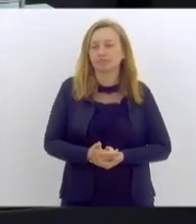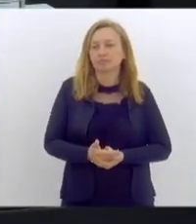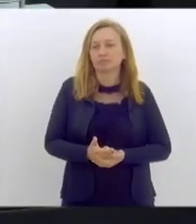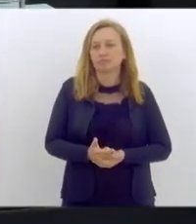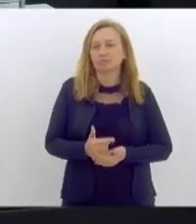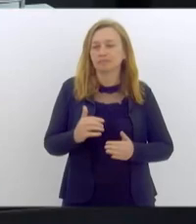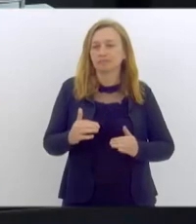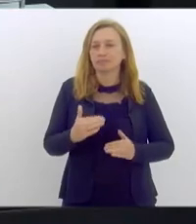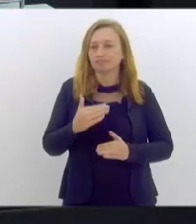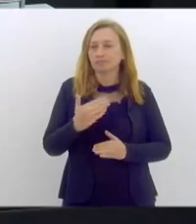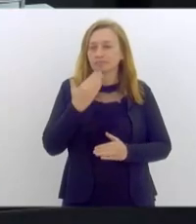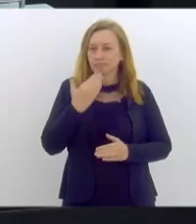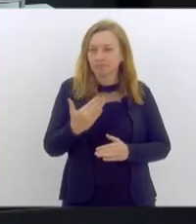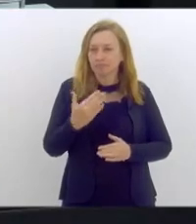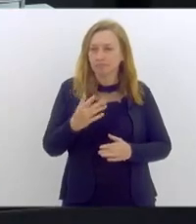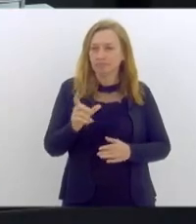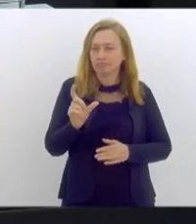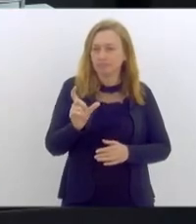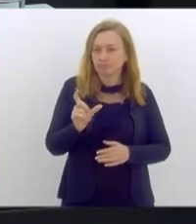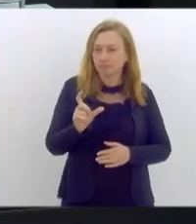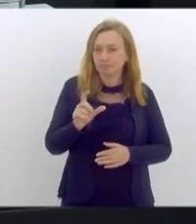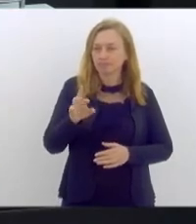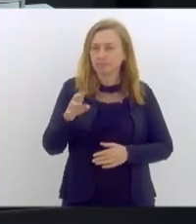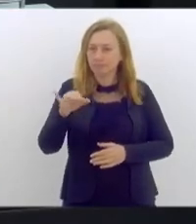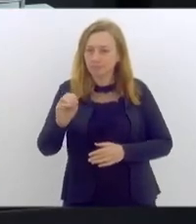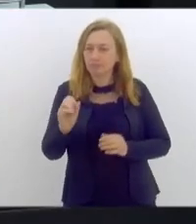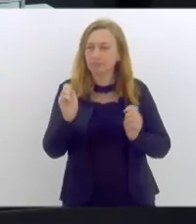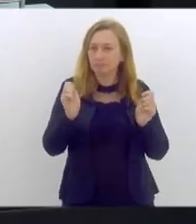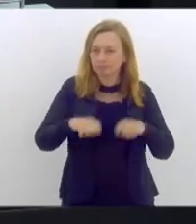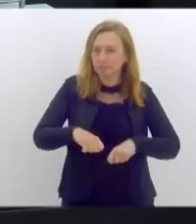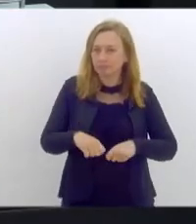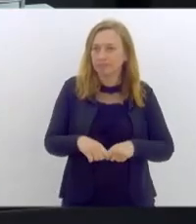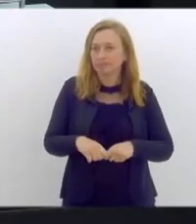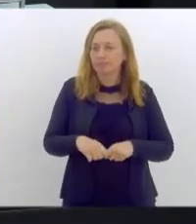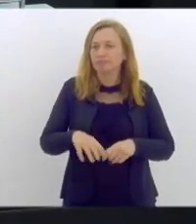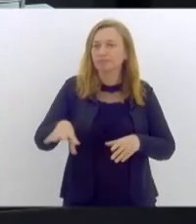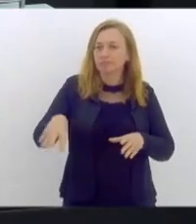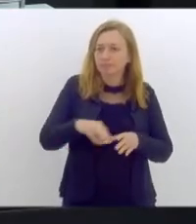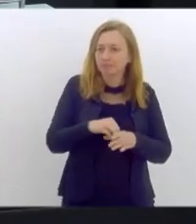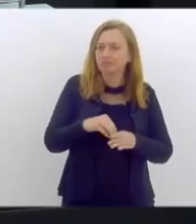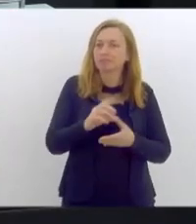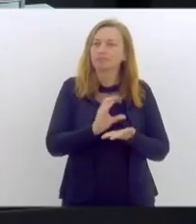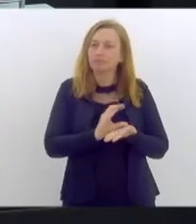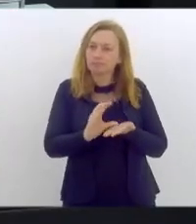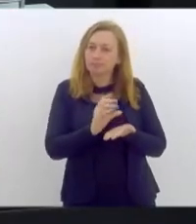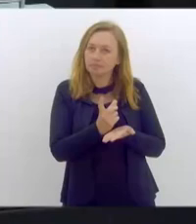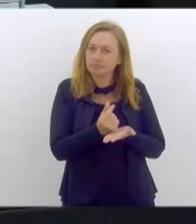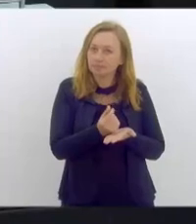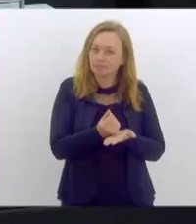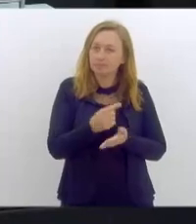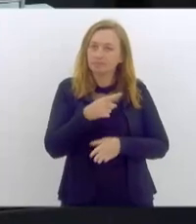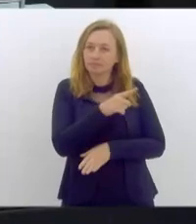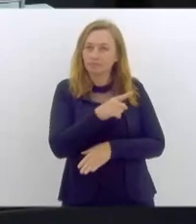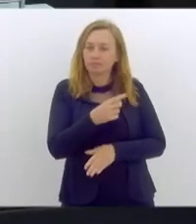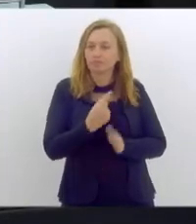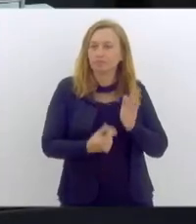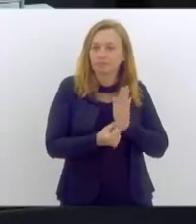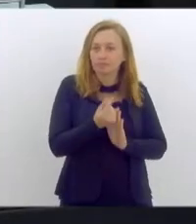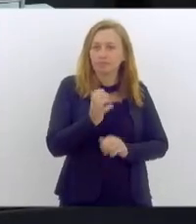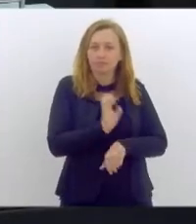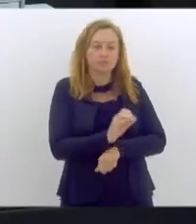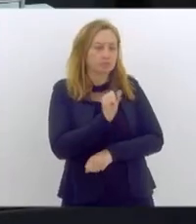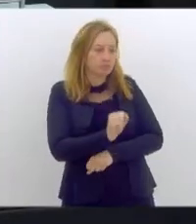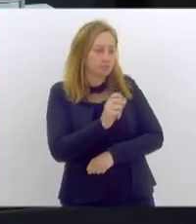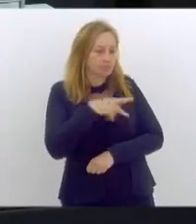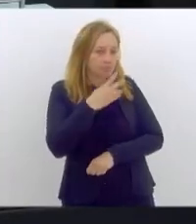suplementação eventual de crédito como uma possibilidade dentro né do orçamento enfim né aí o pessoal do financeiro do estado pode